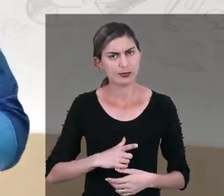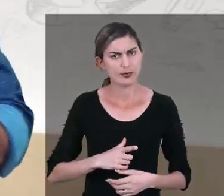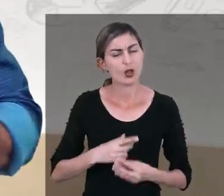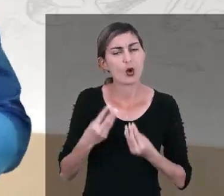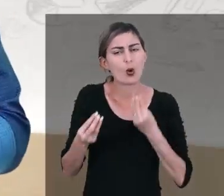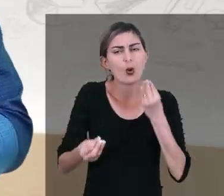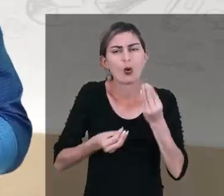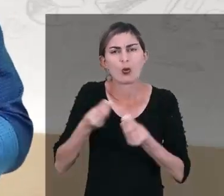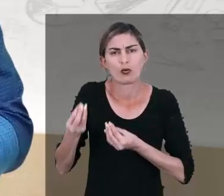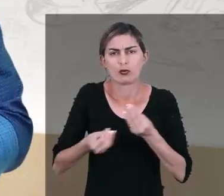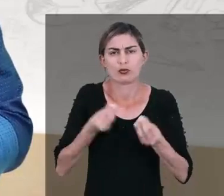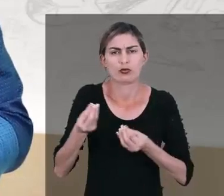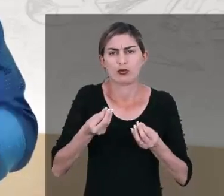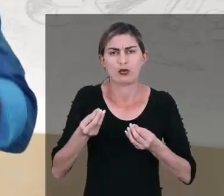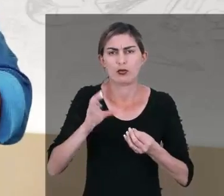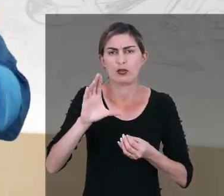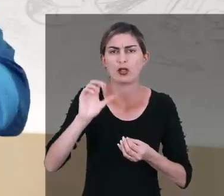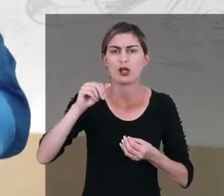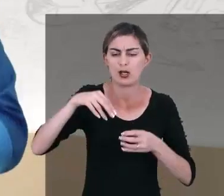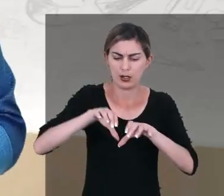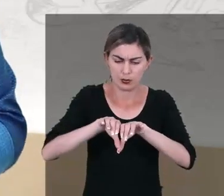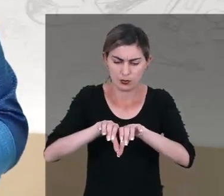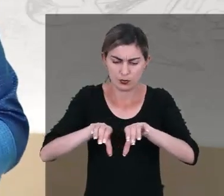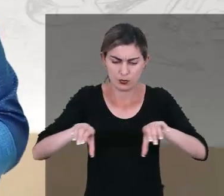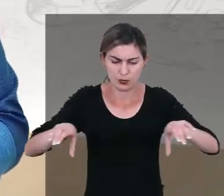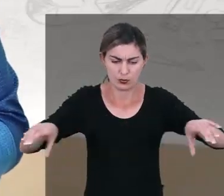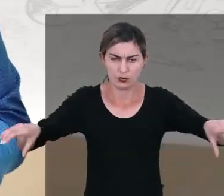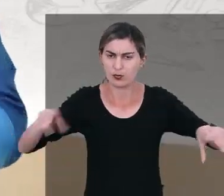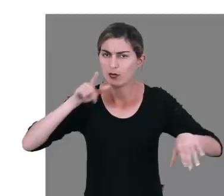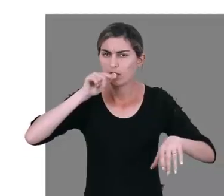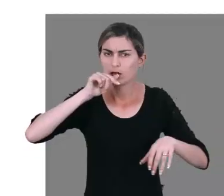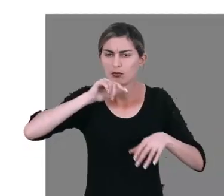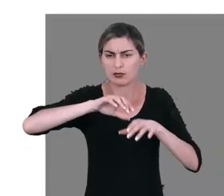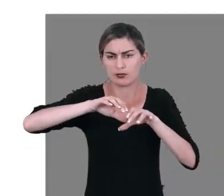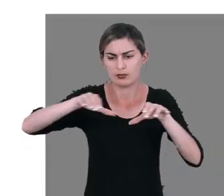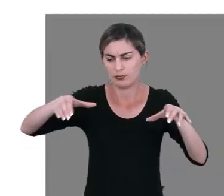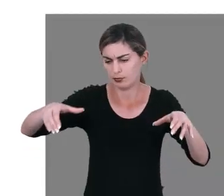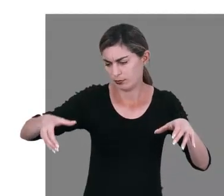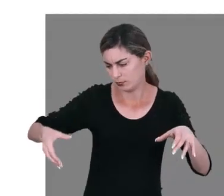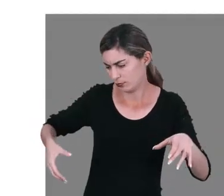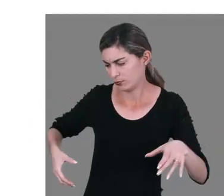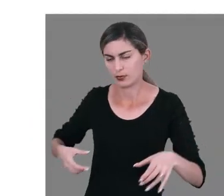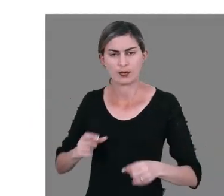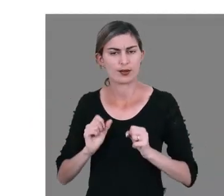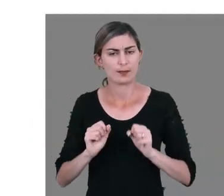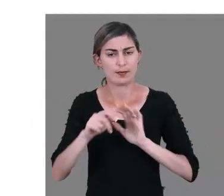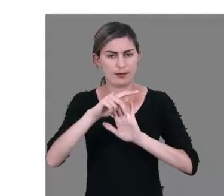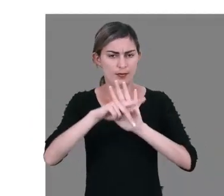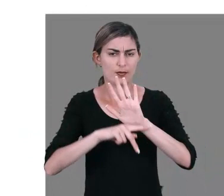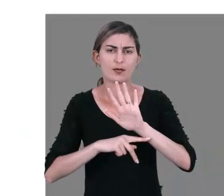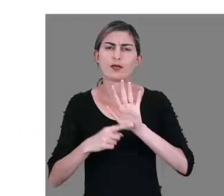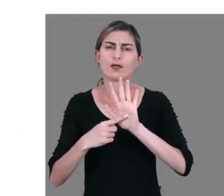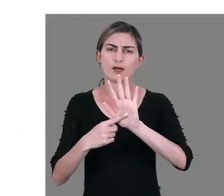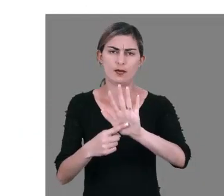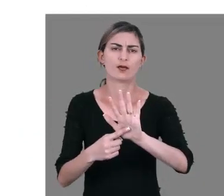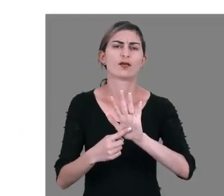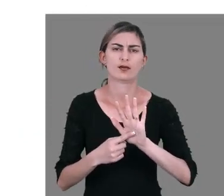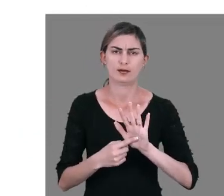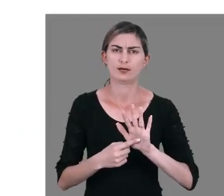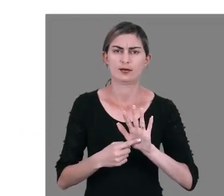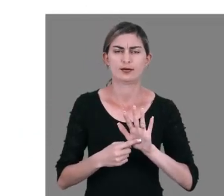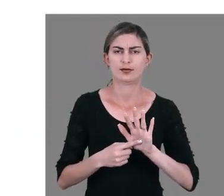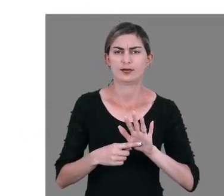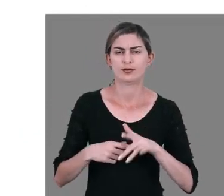a forma como se distribui a canalização pode interferir no seu projeto. E aqui nós vemos, né, nesse caso, um projeto de